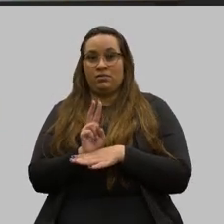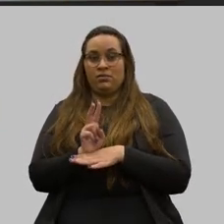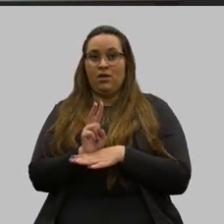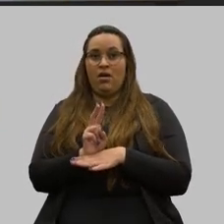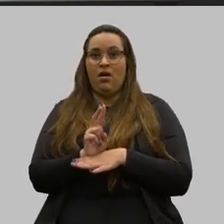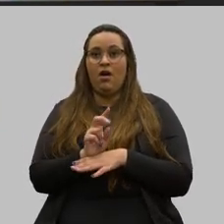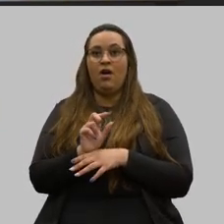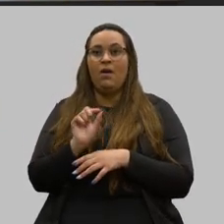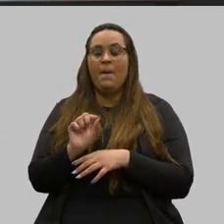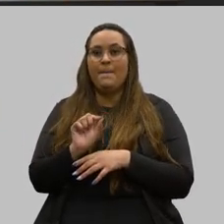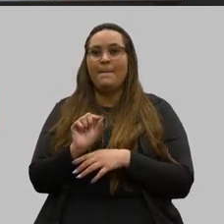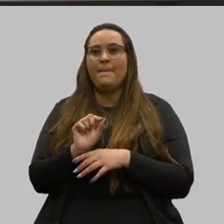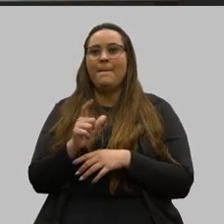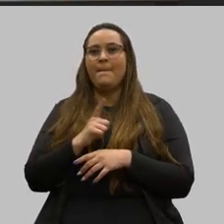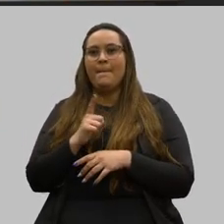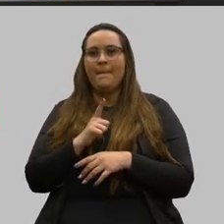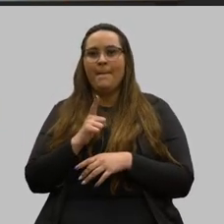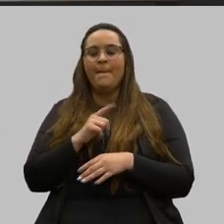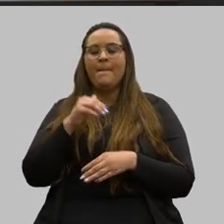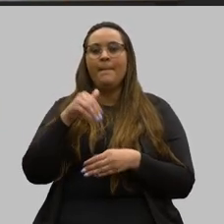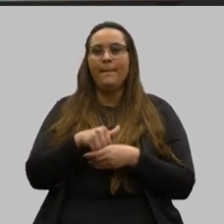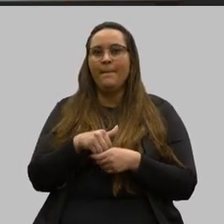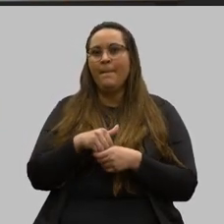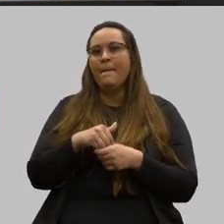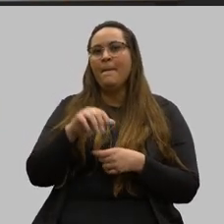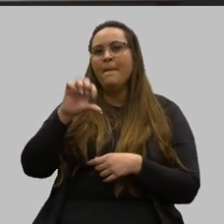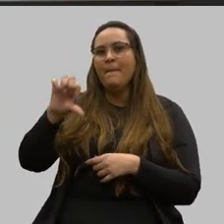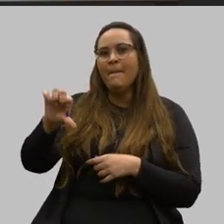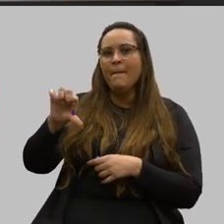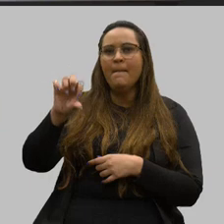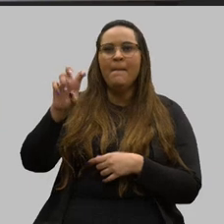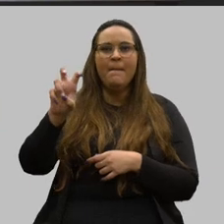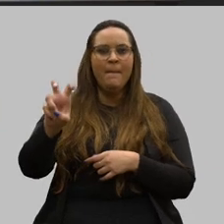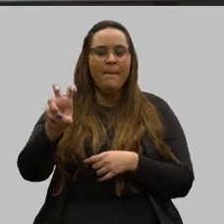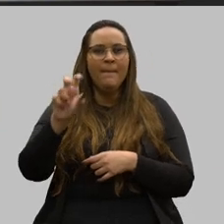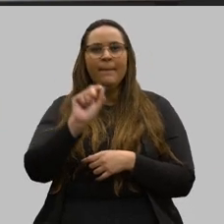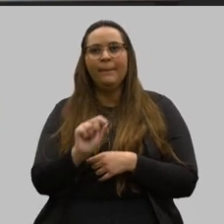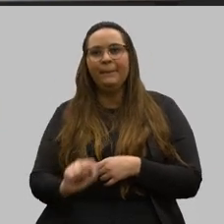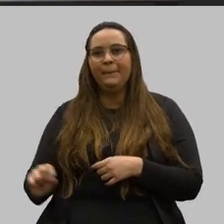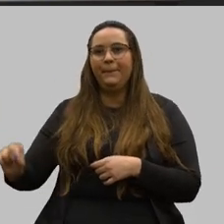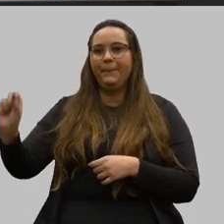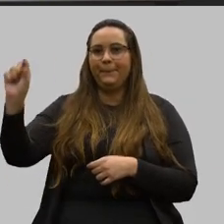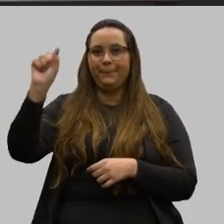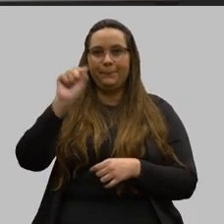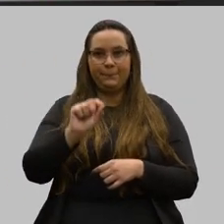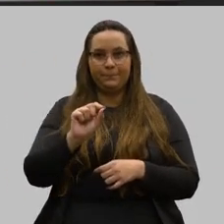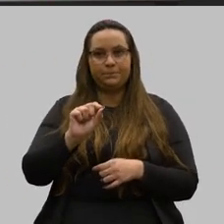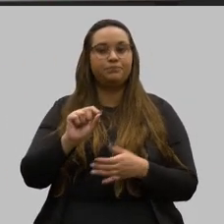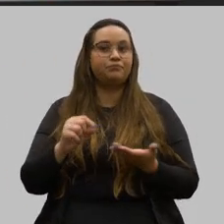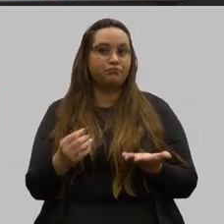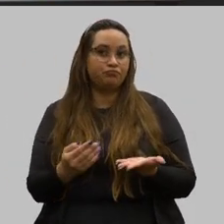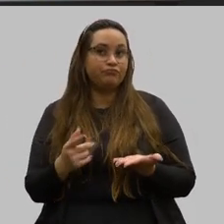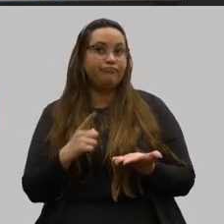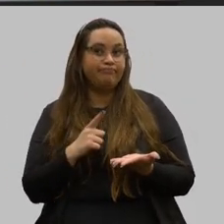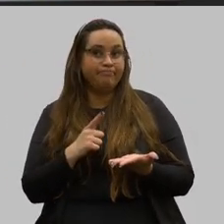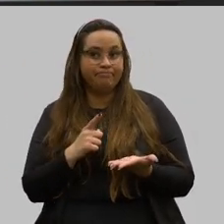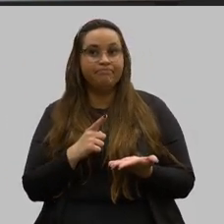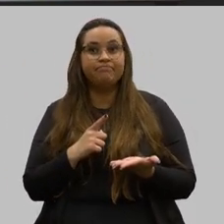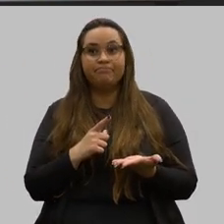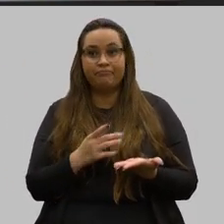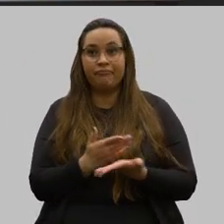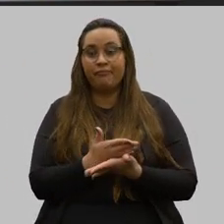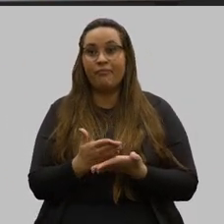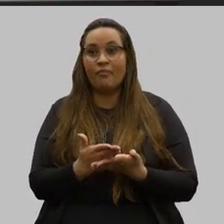de conservação cujo foco especificamente são ess 95 unidades eh cuja atuação nós vamos fazer de